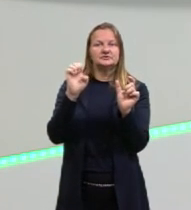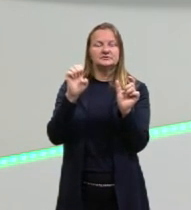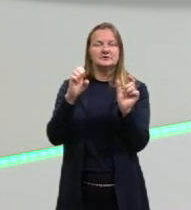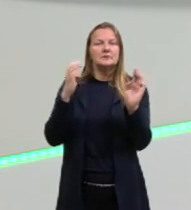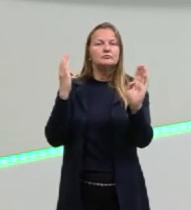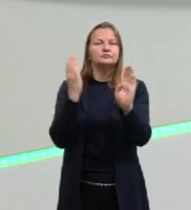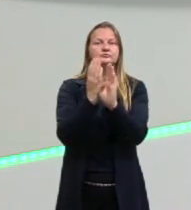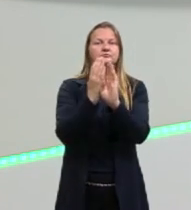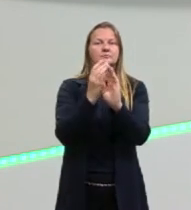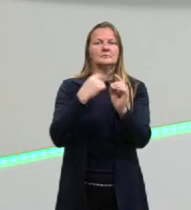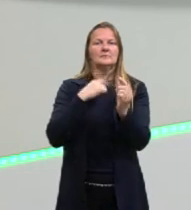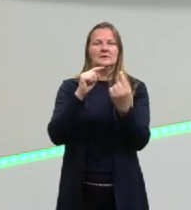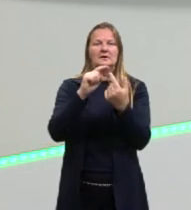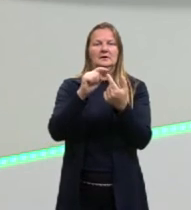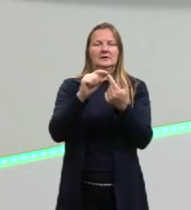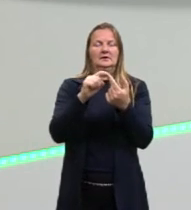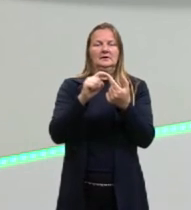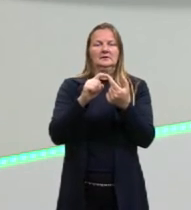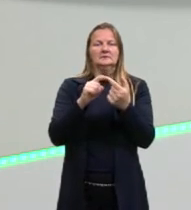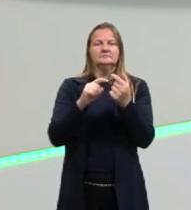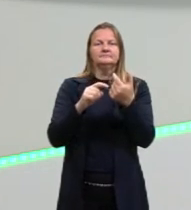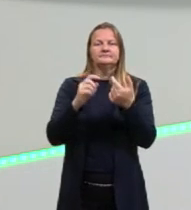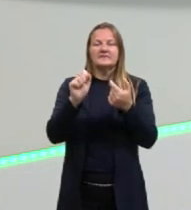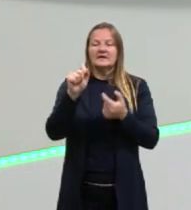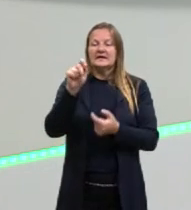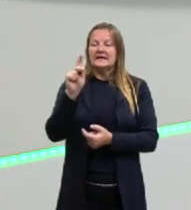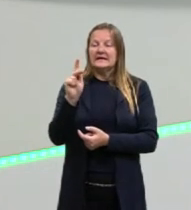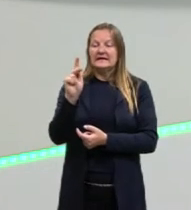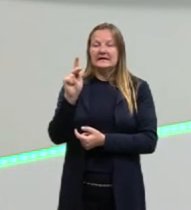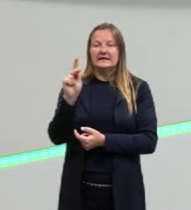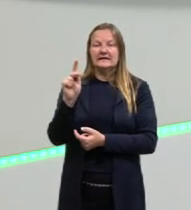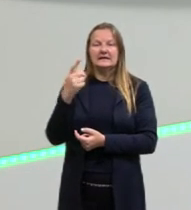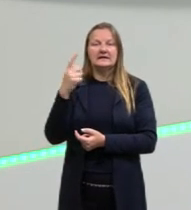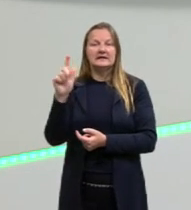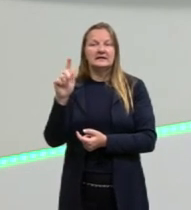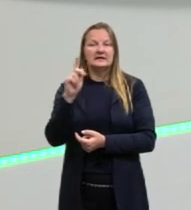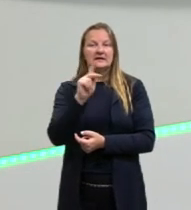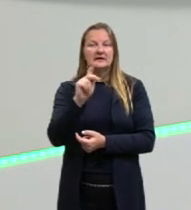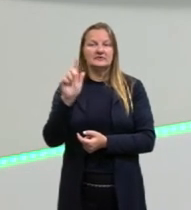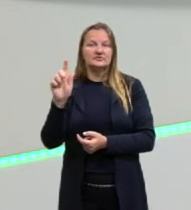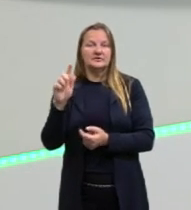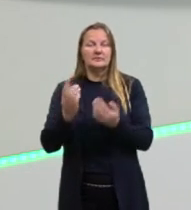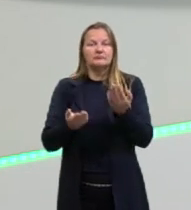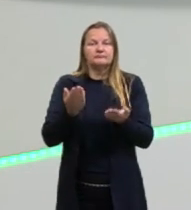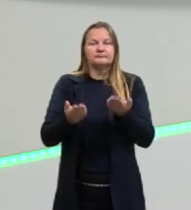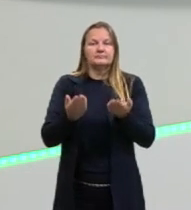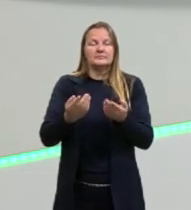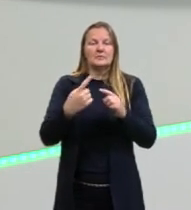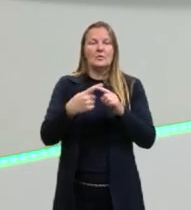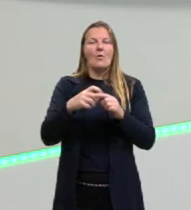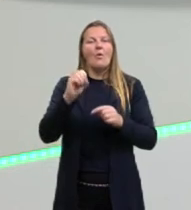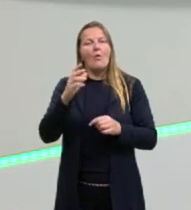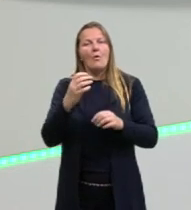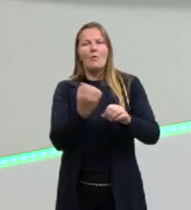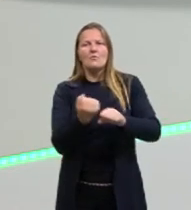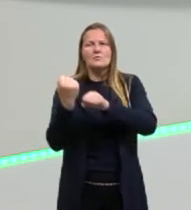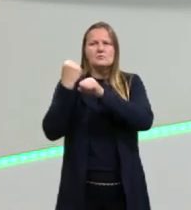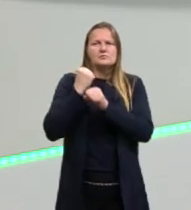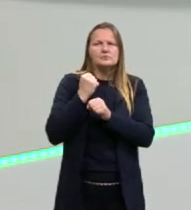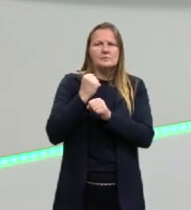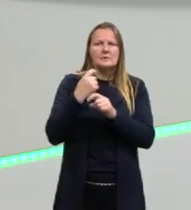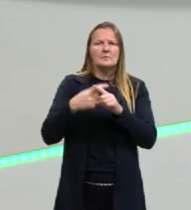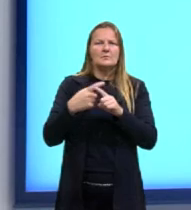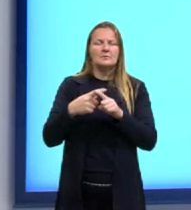Ela traz ali quilograma né ou então saca por hectare quadrado mas